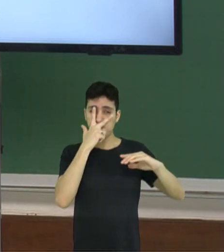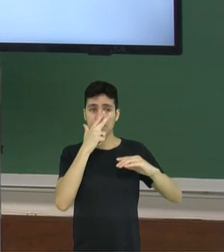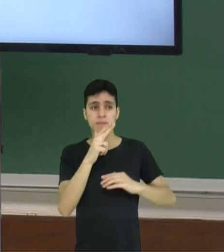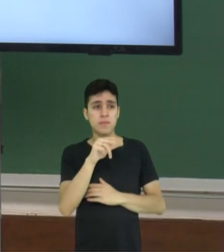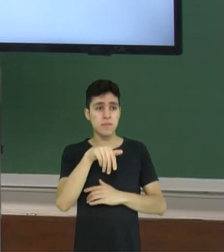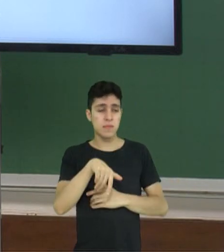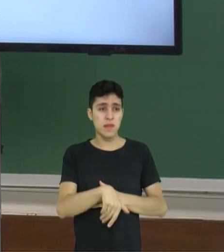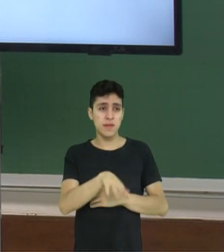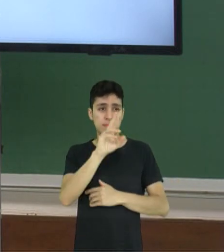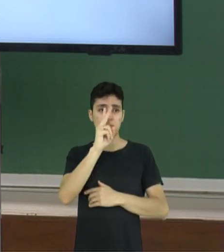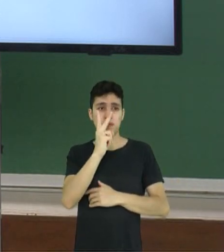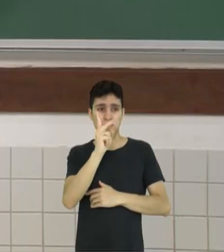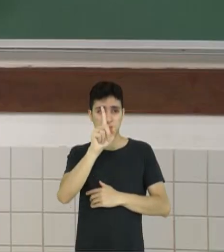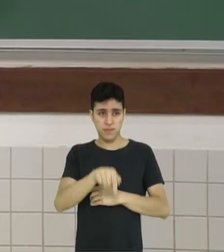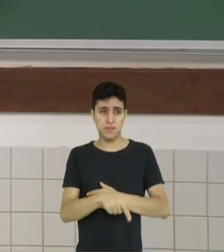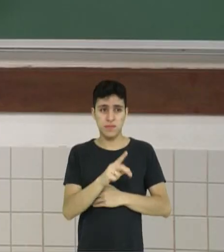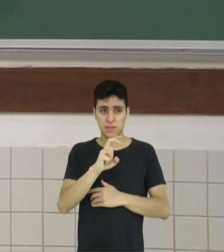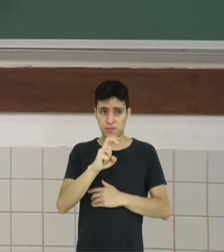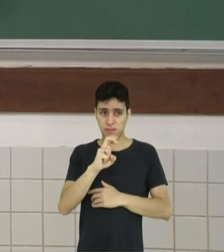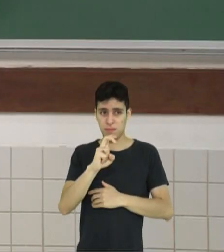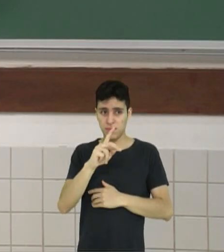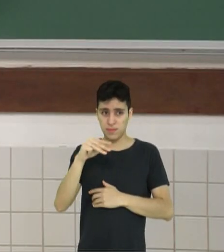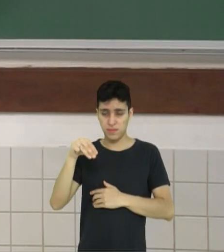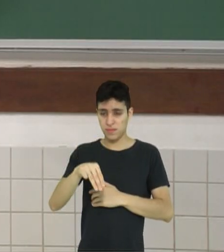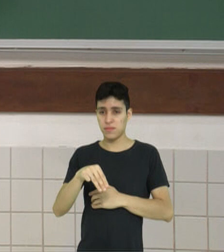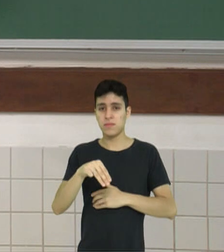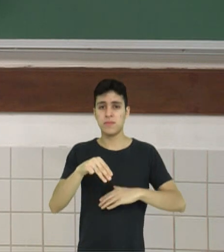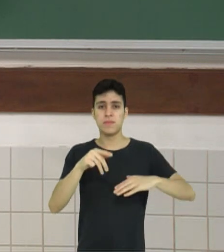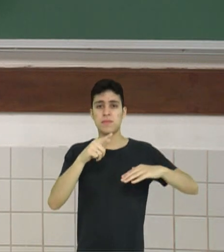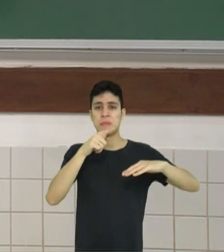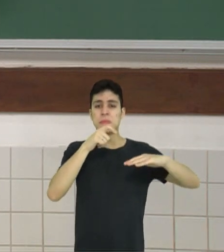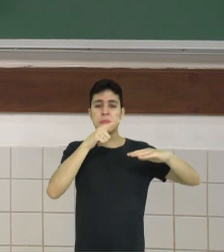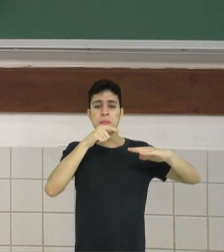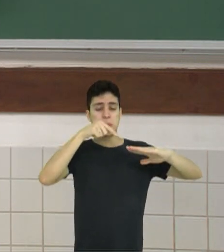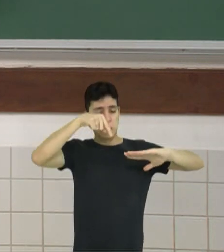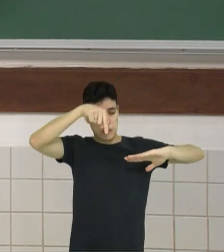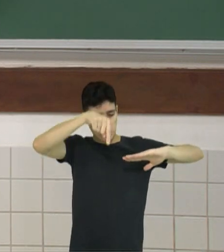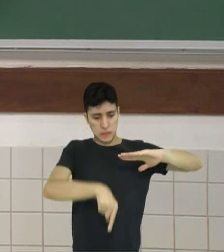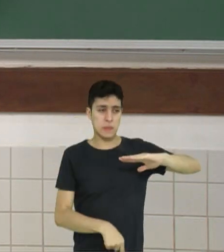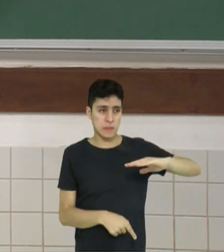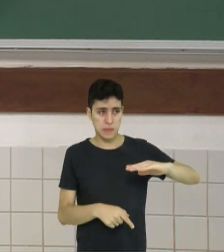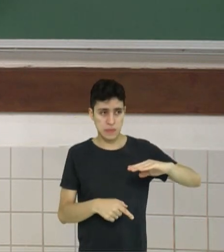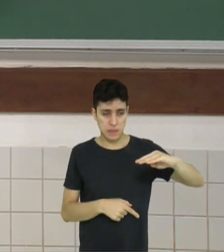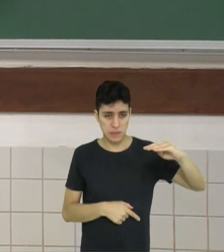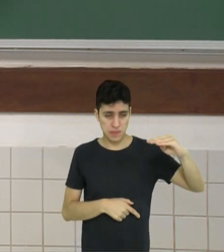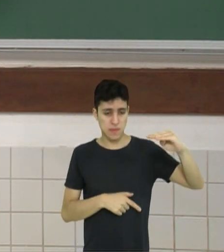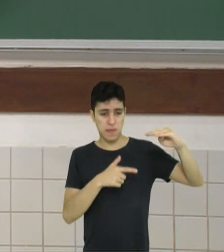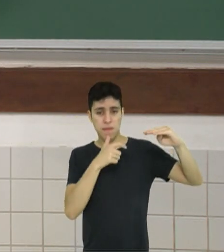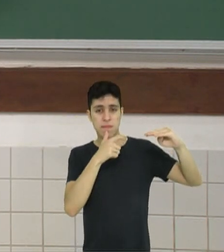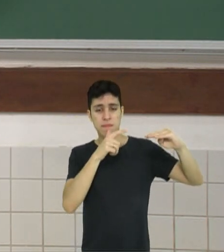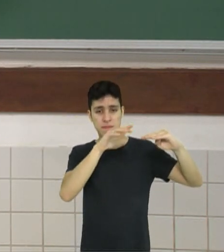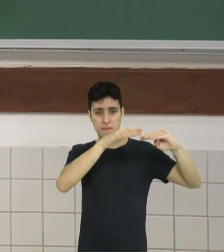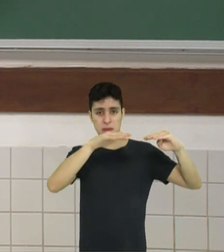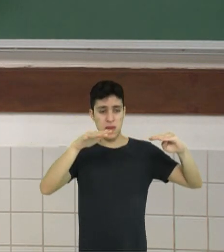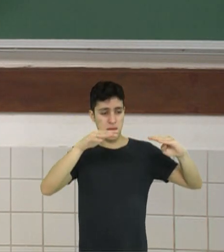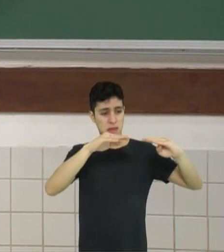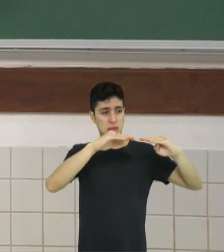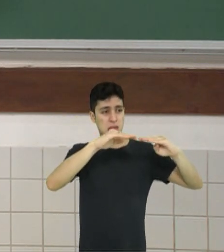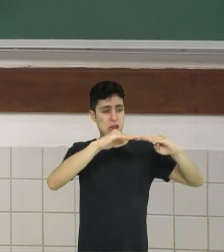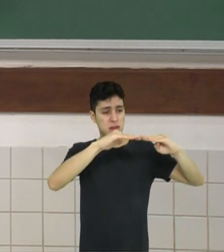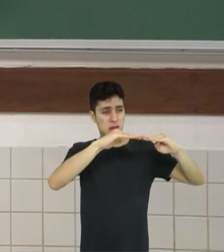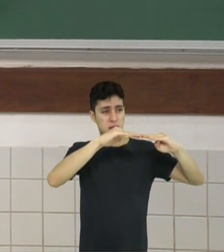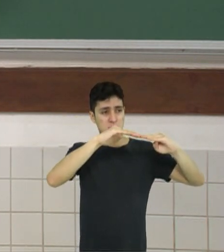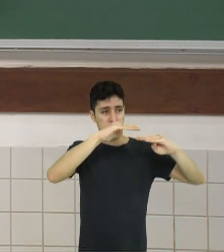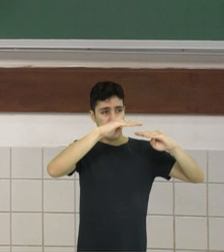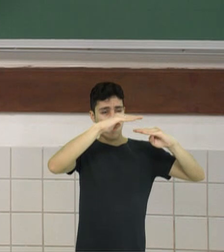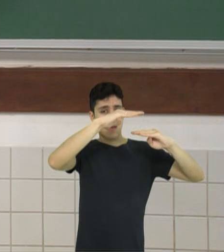para mais de 2,5 quilômetros abaixo do nível do mar. Então eles estão lá no nível do mar, a pressão dessa camada de gelo é tão